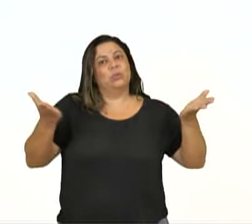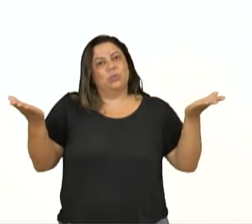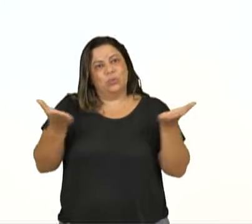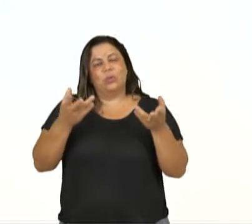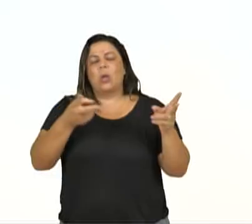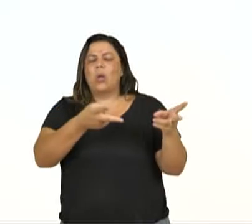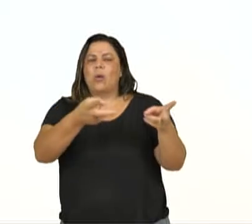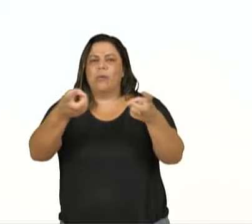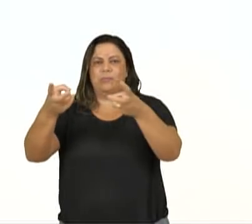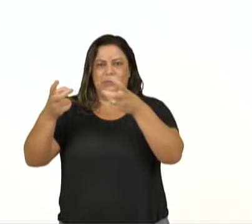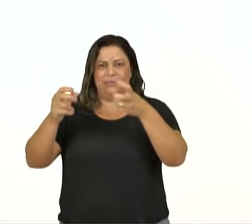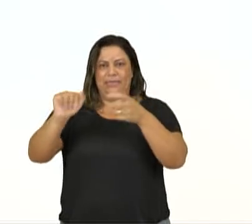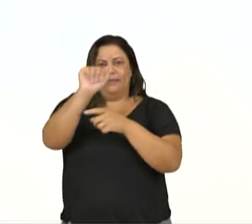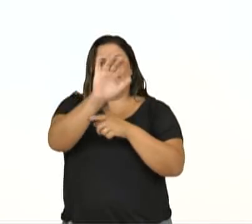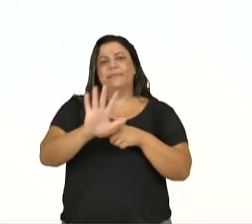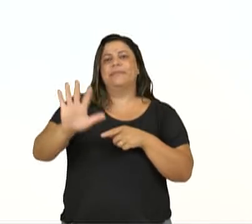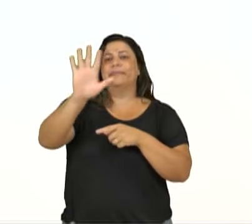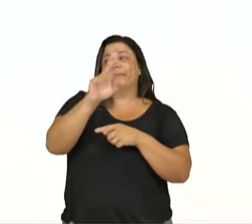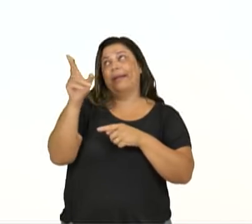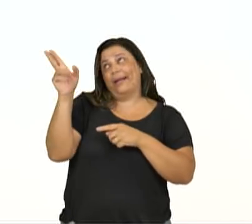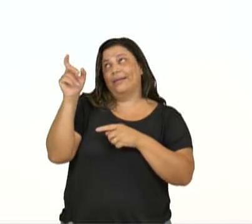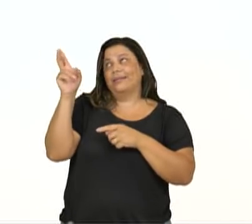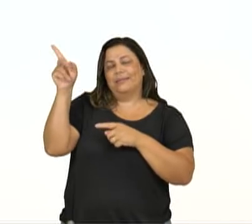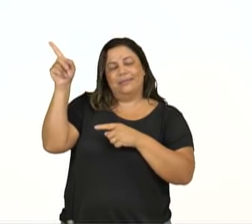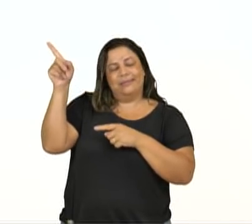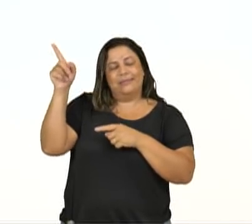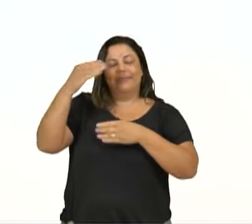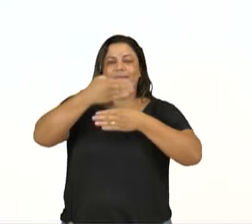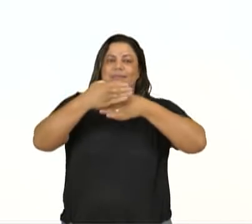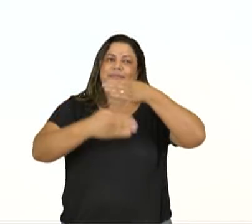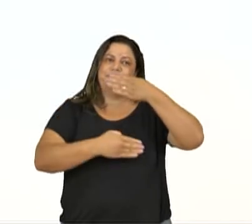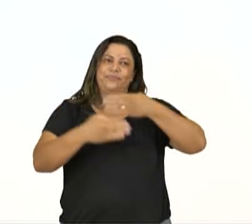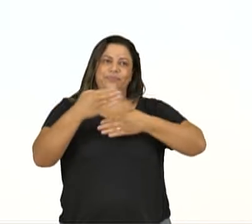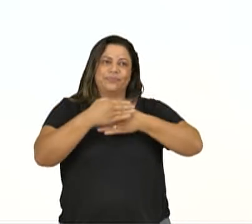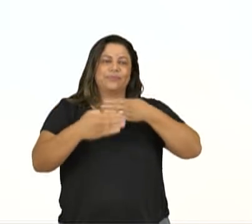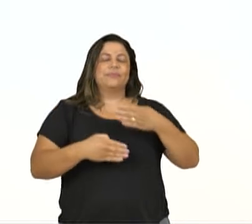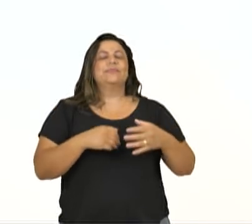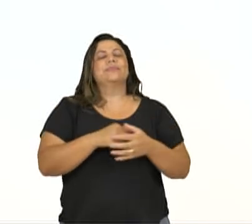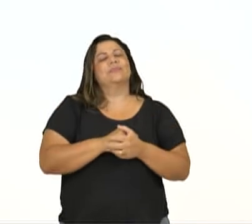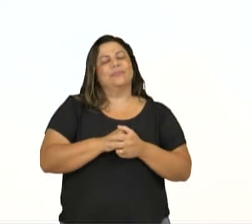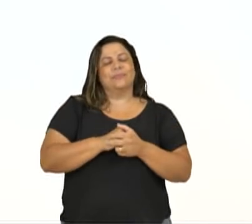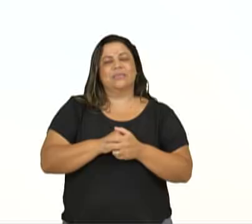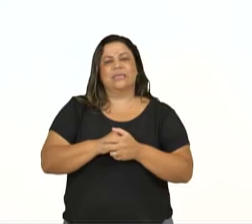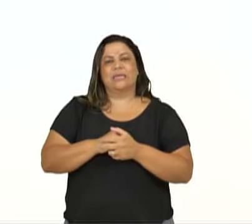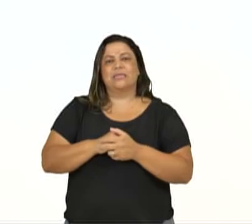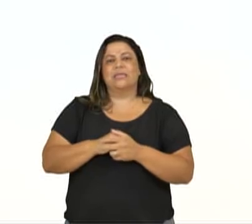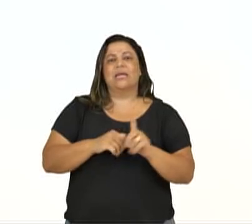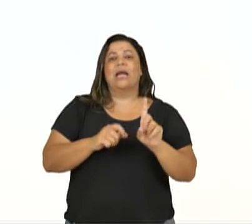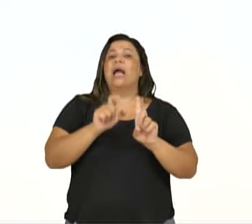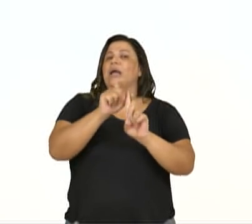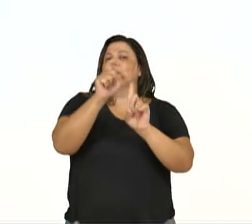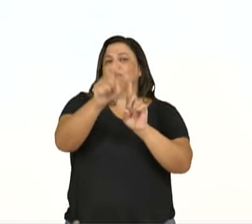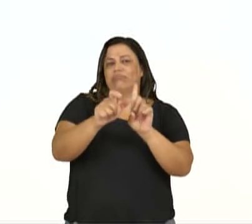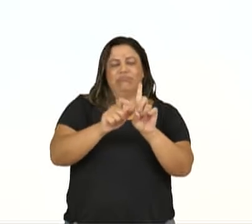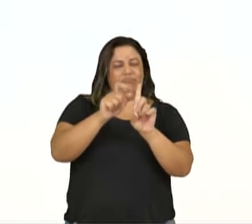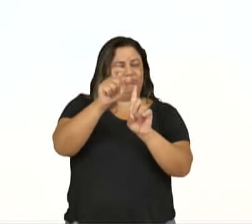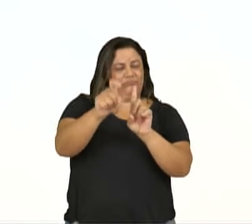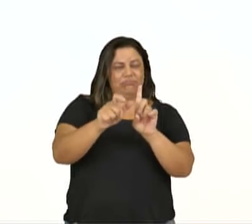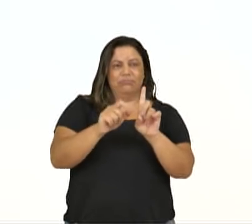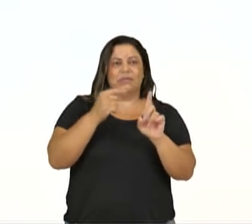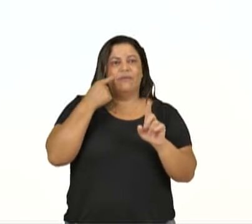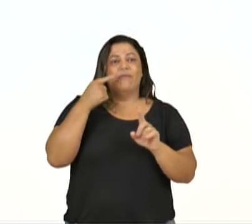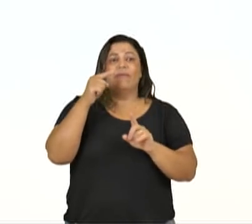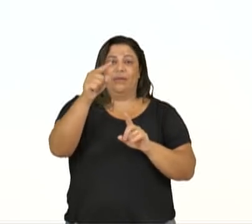as imagens, né, que constituem o que denominamos de linguagem não verbal. Temos aqui o Cebolinha e ele escreve ali,